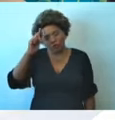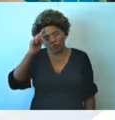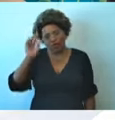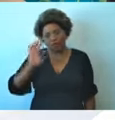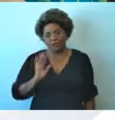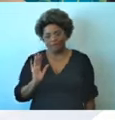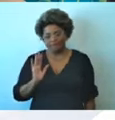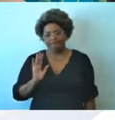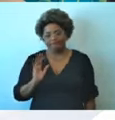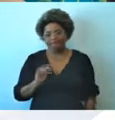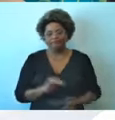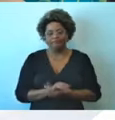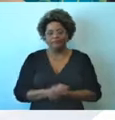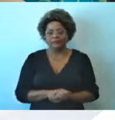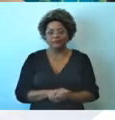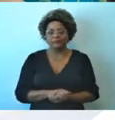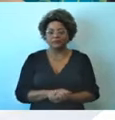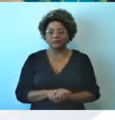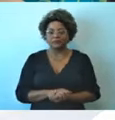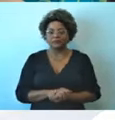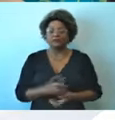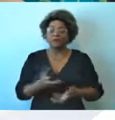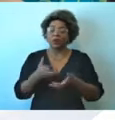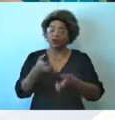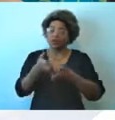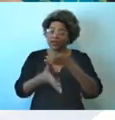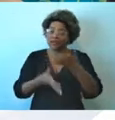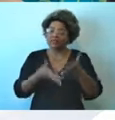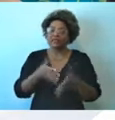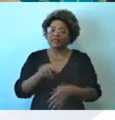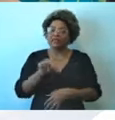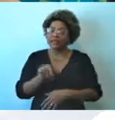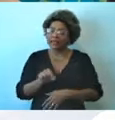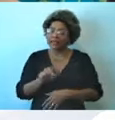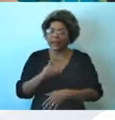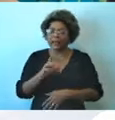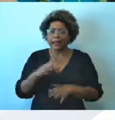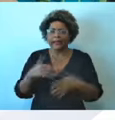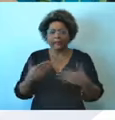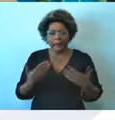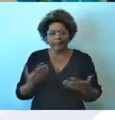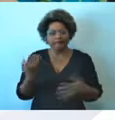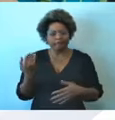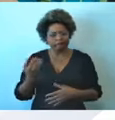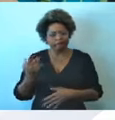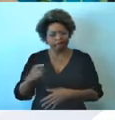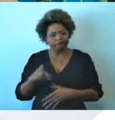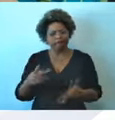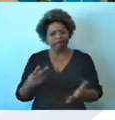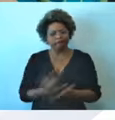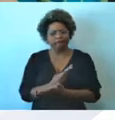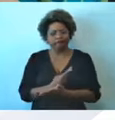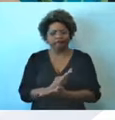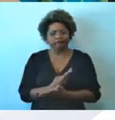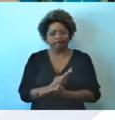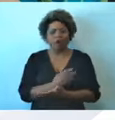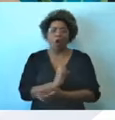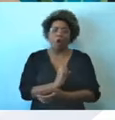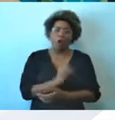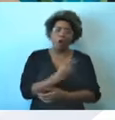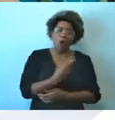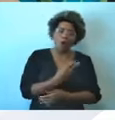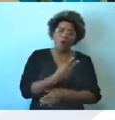muito em consideração, né, que a gente não negligencie esse fato, e porque das duas uma, ou a gente vai investir